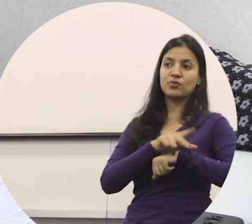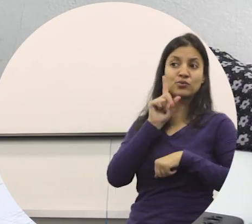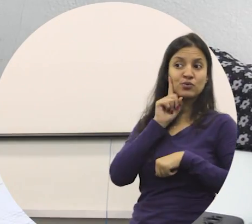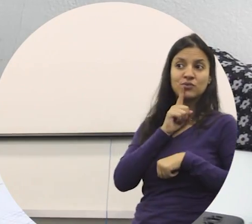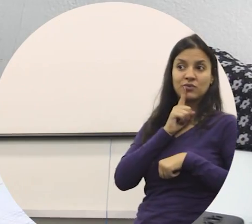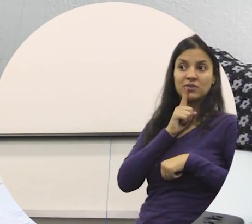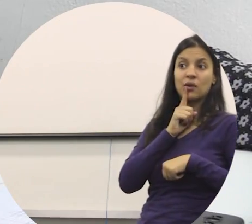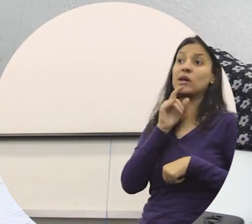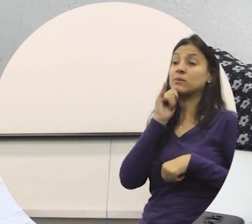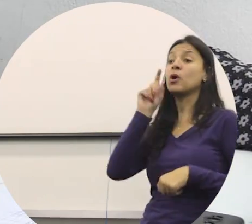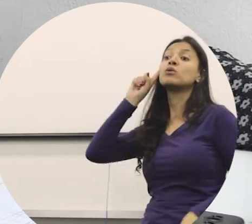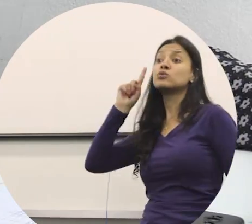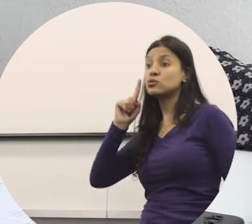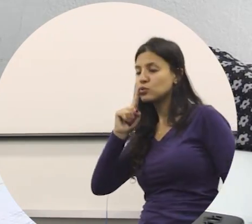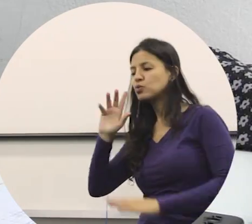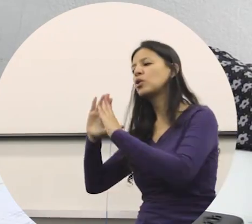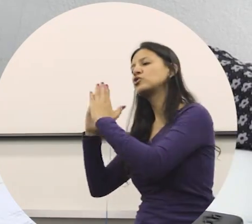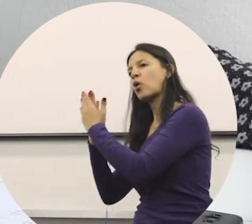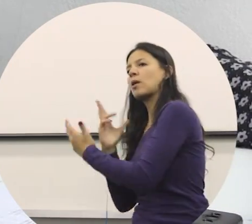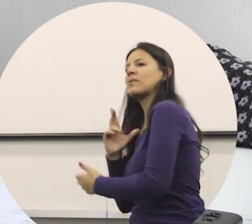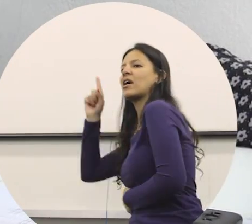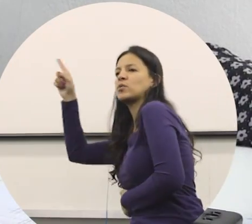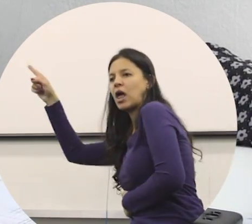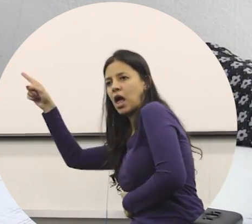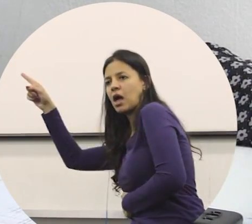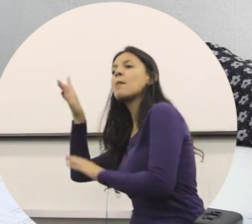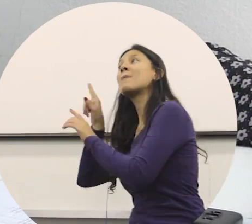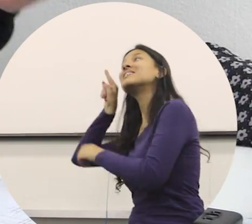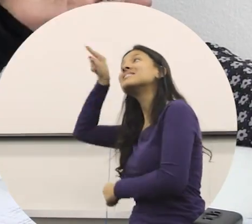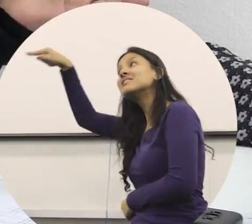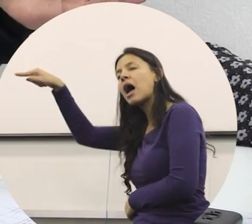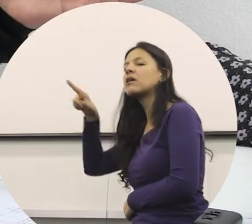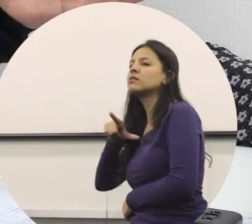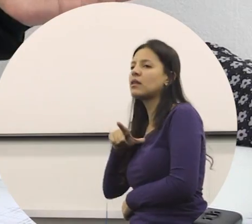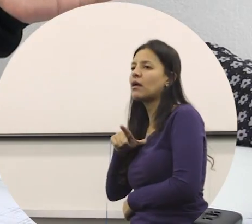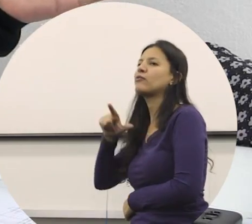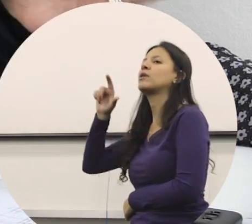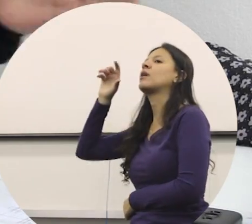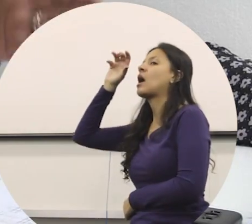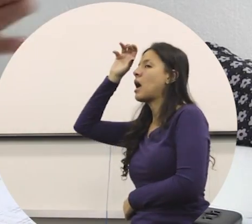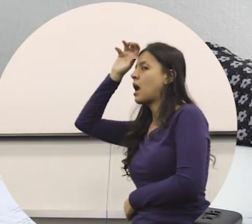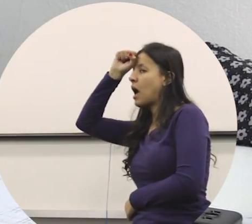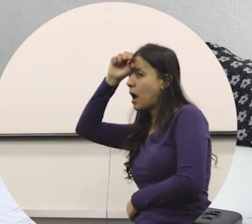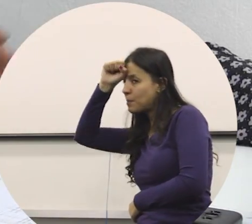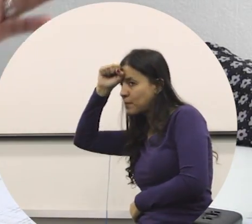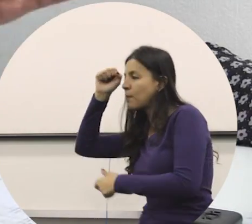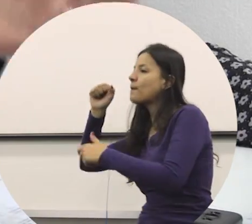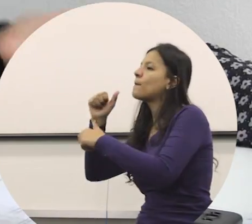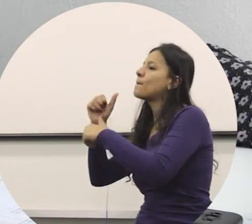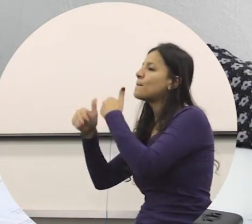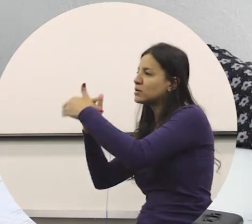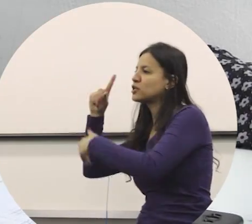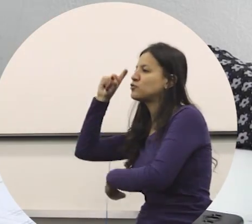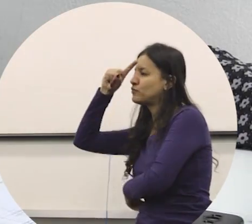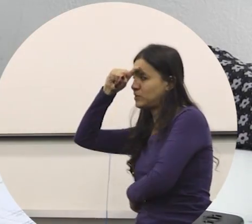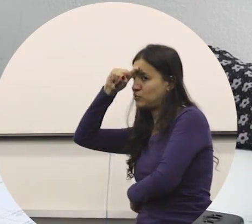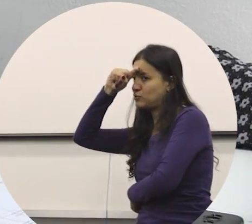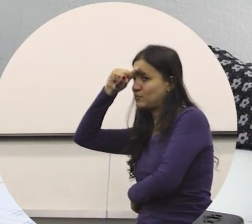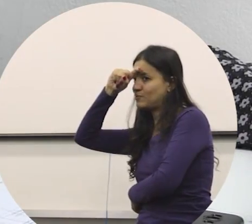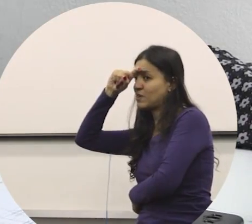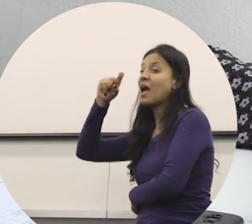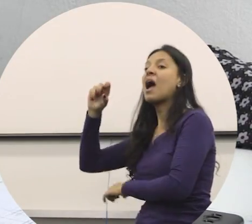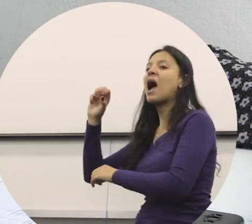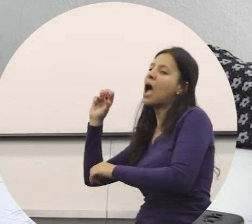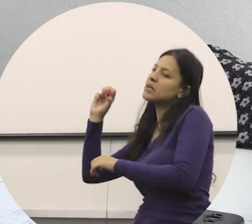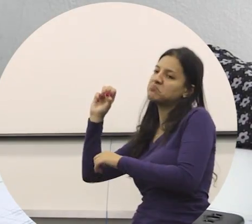estava numa escola privada, mas que teve sim uma dificuldade de um processo de ensinagem, não é só da criança, e ela chega